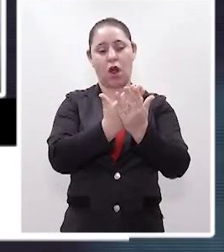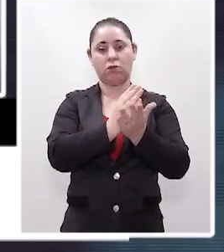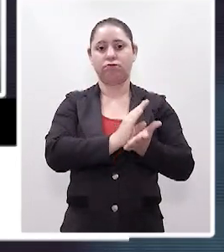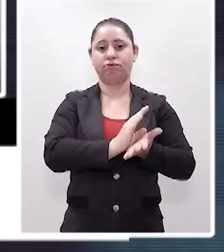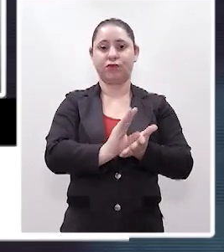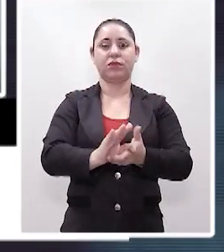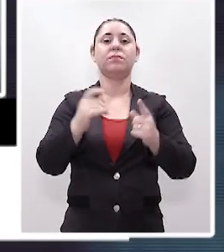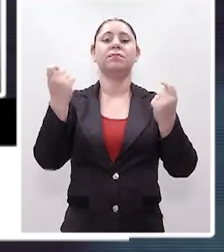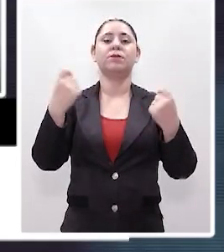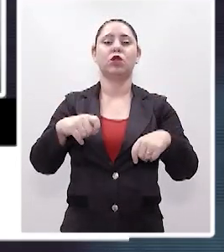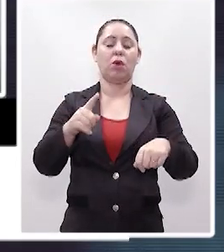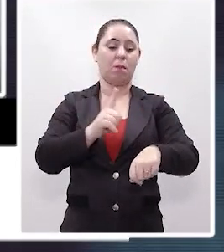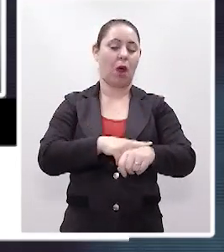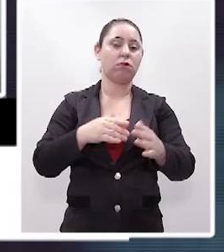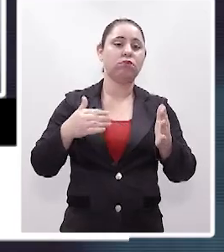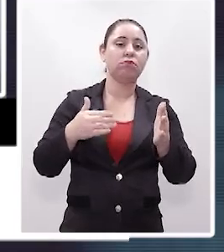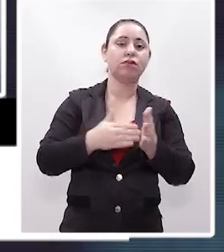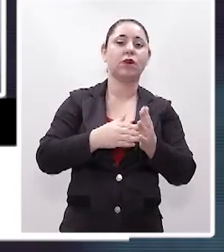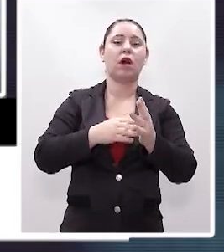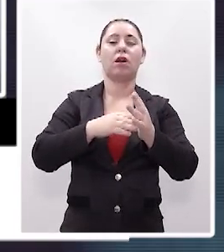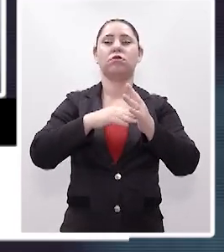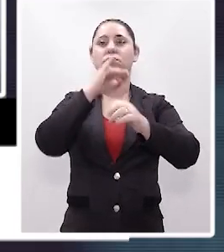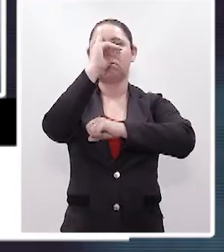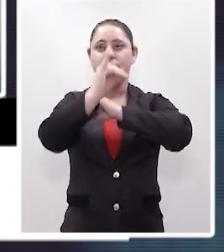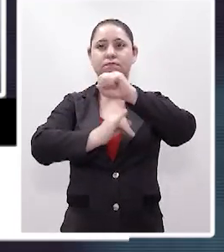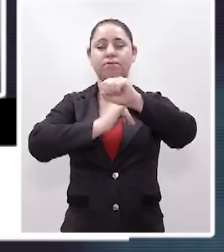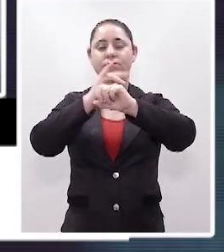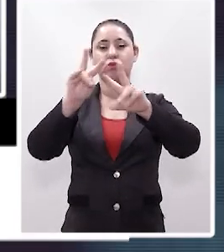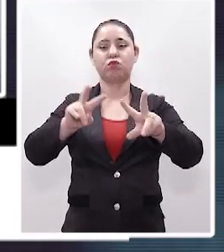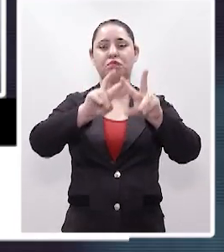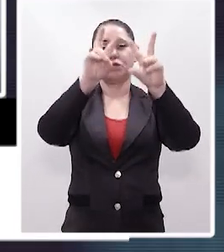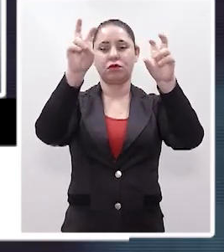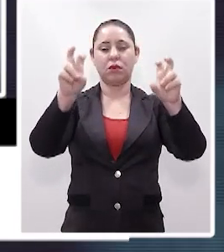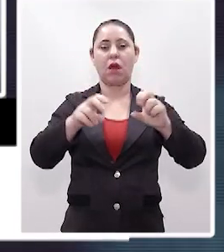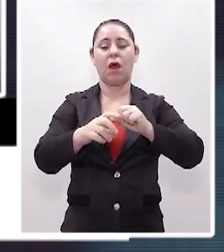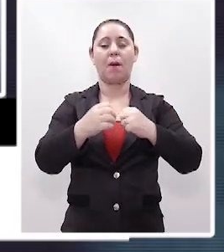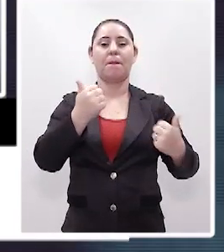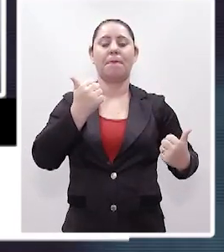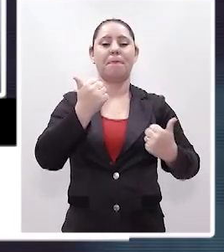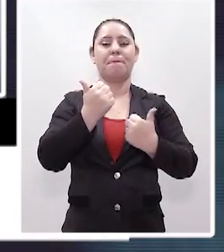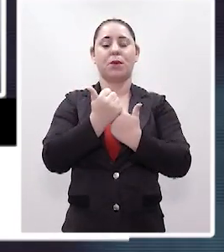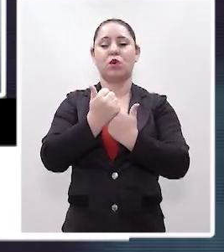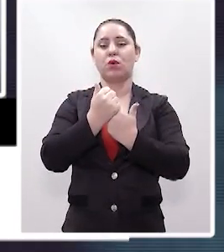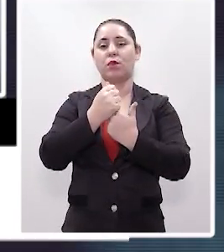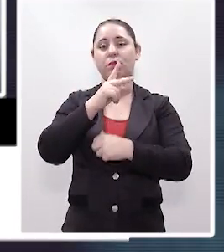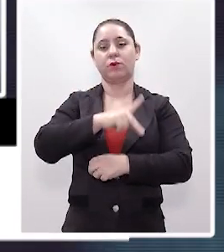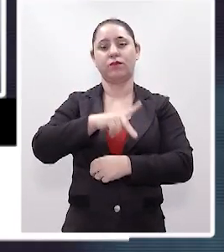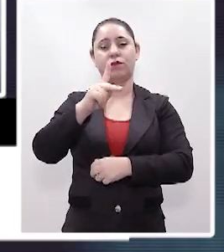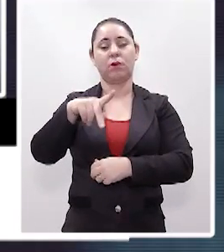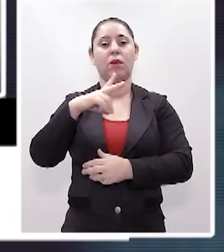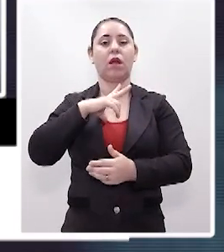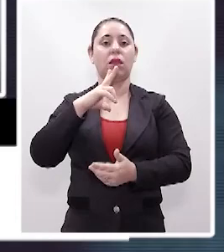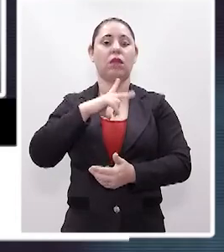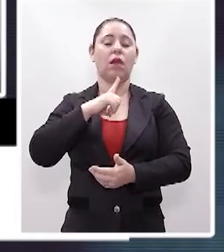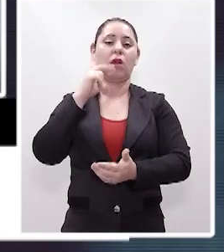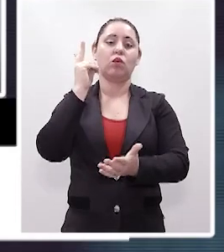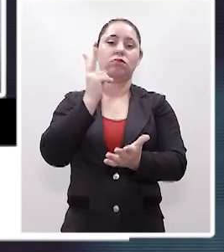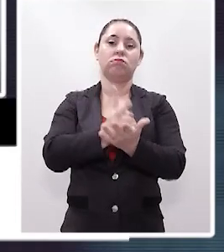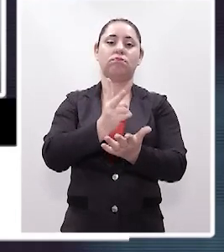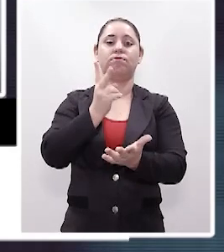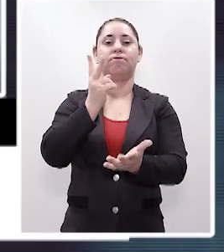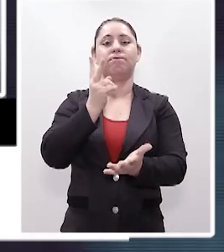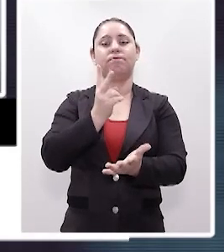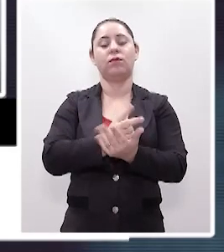última hora, com plataformas, com apoio pedagógico aos professores em casa para poder dar